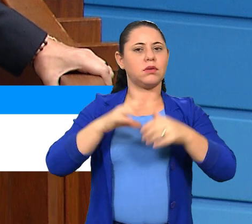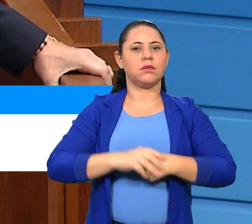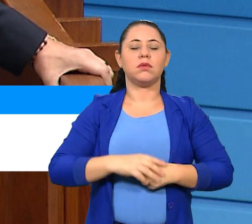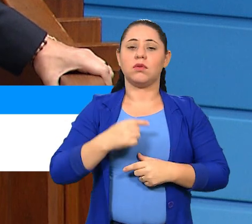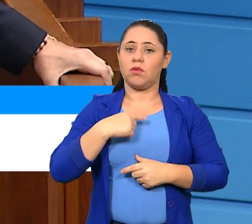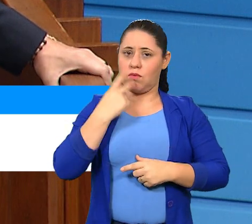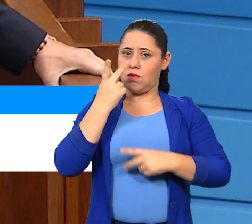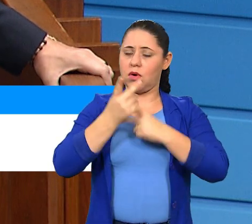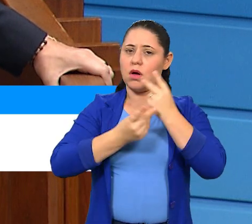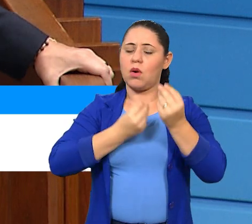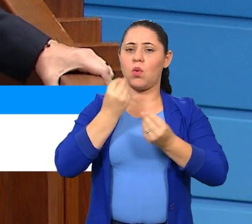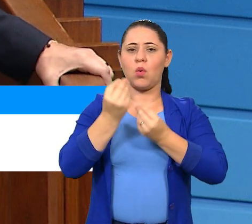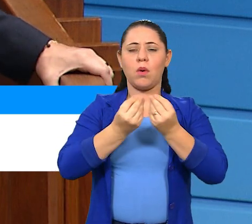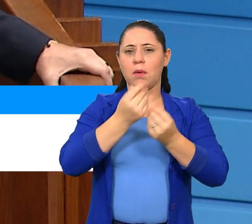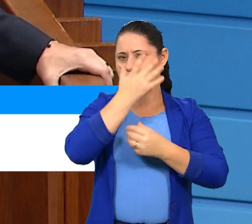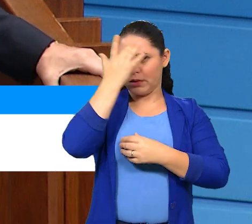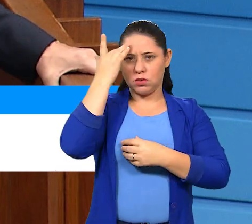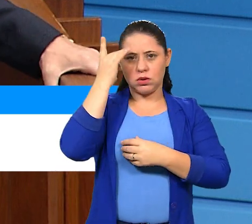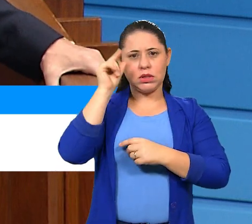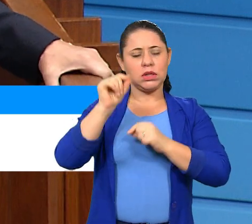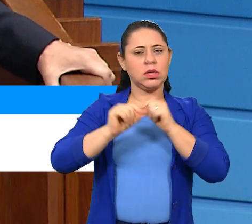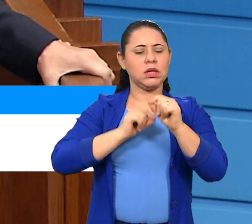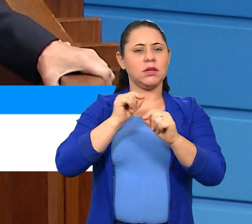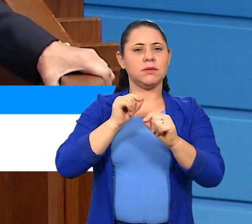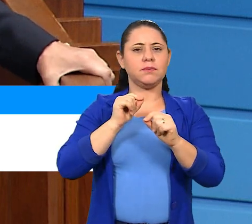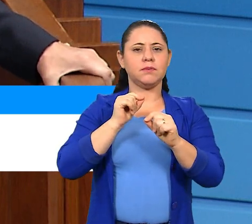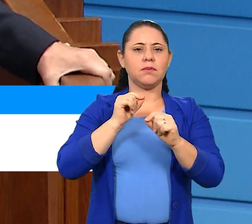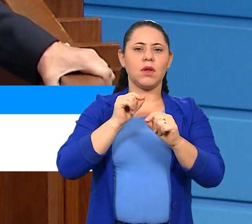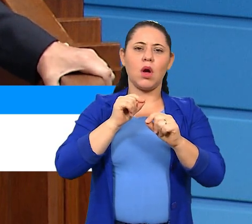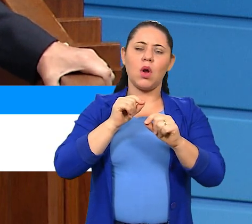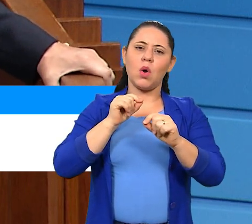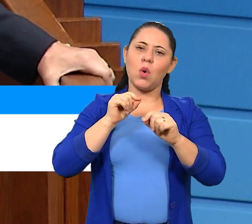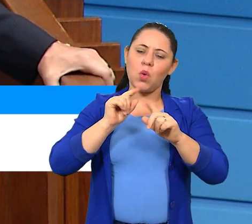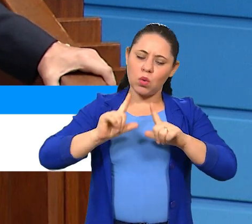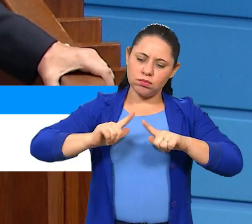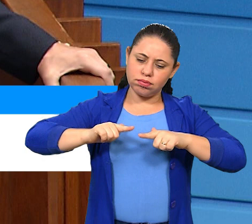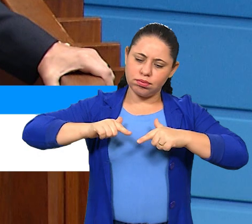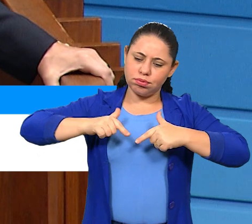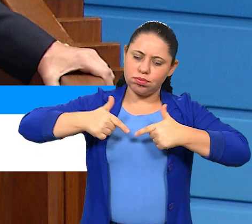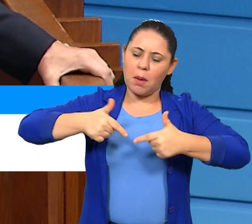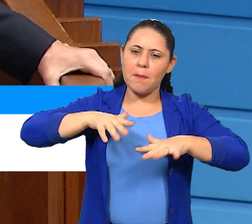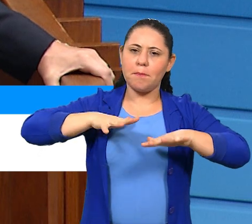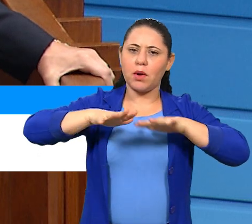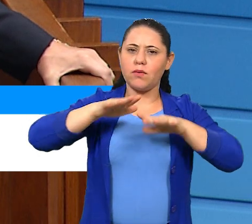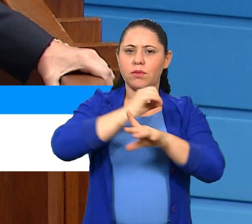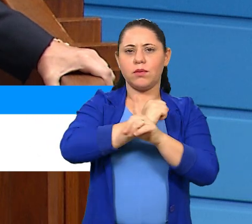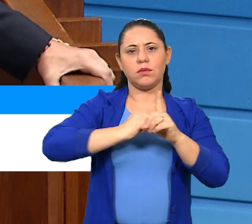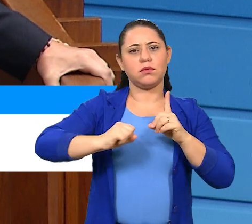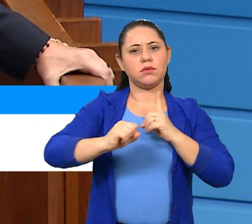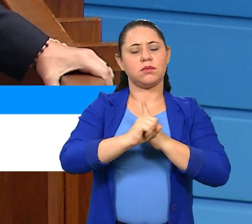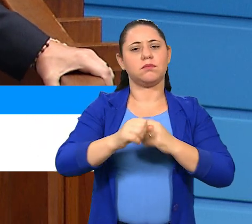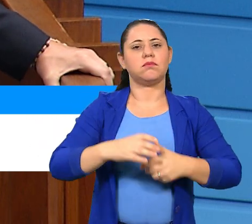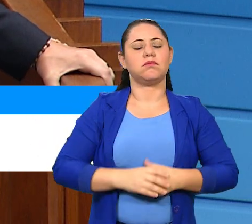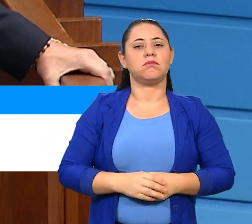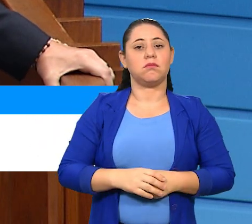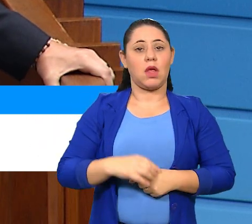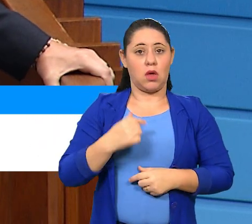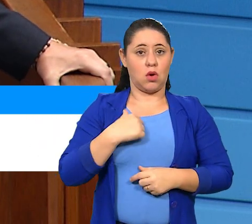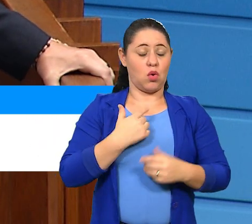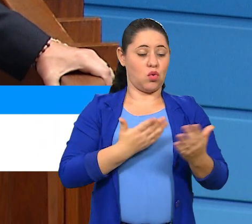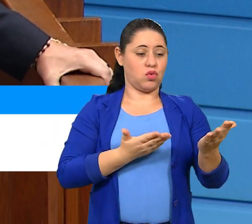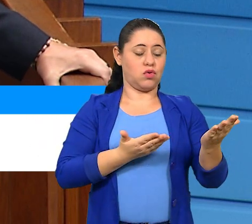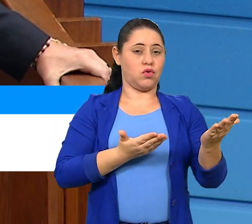eu falo como alguém que foi forjado na luta dos movimentos